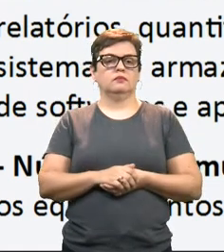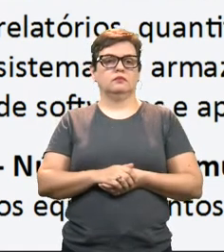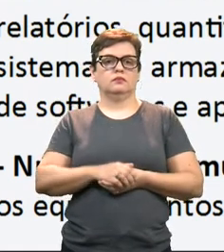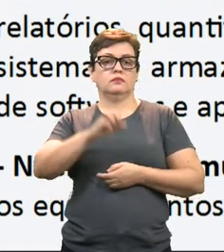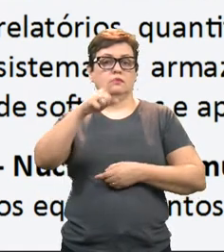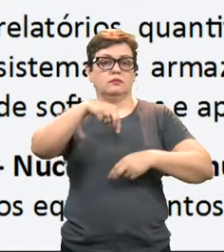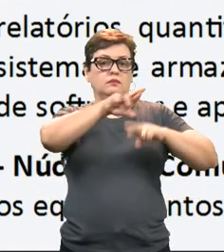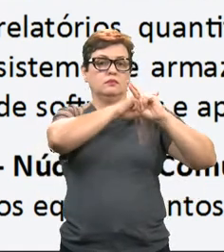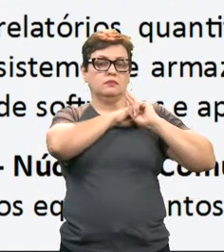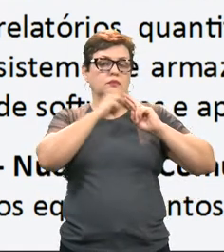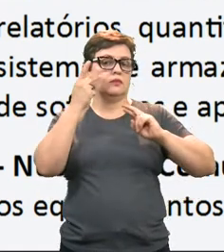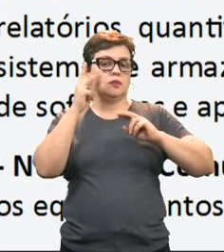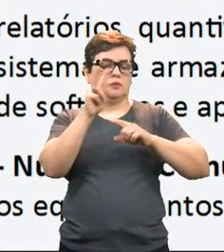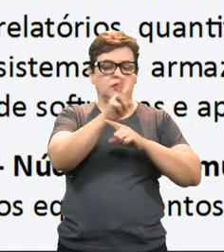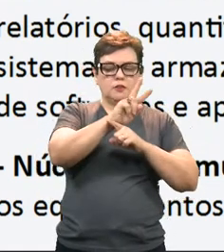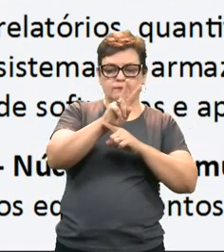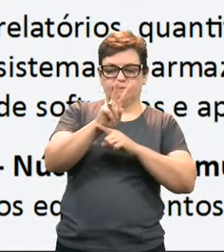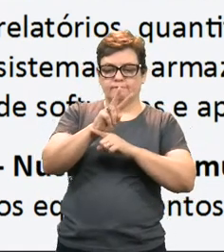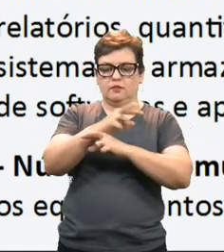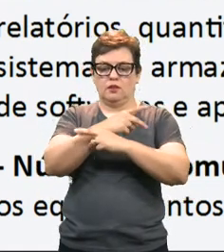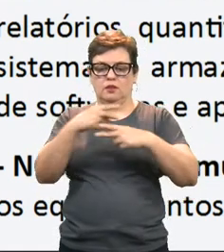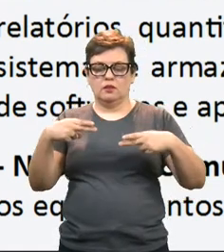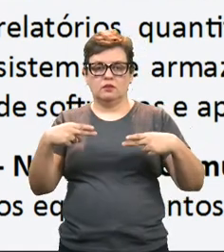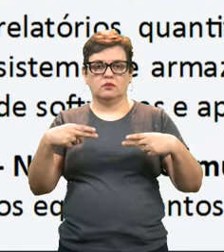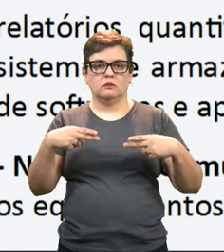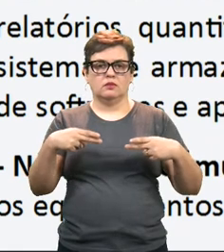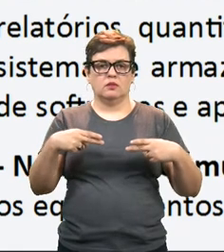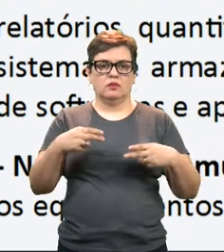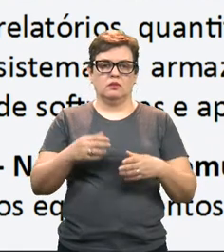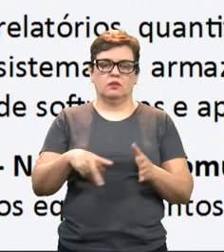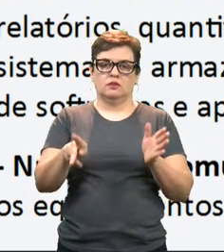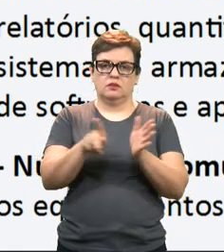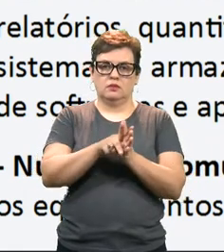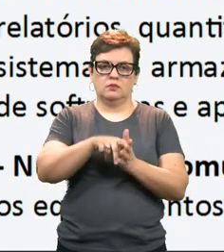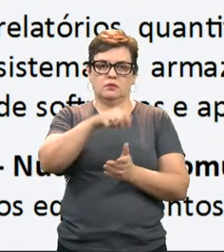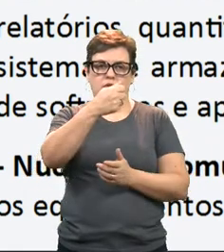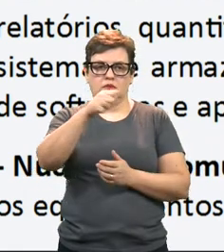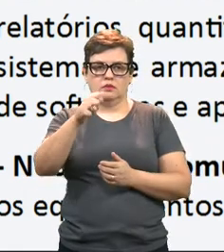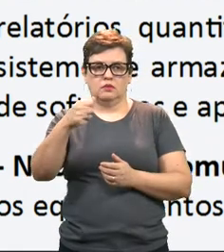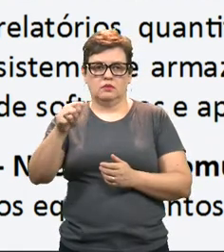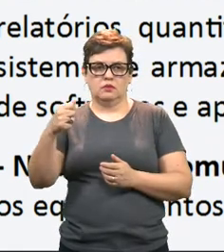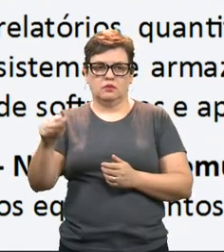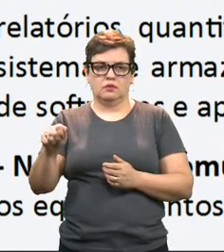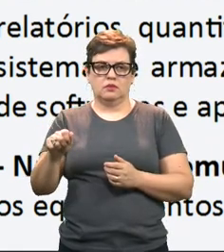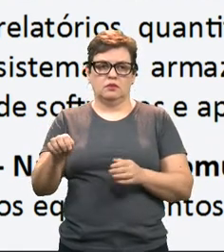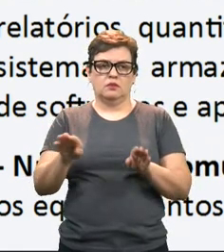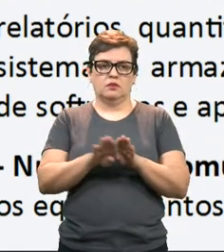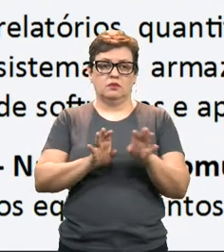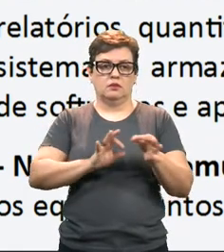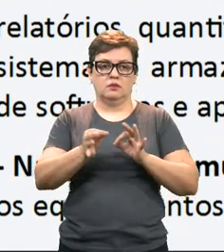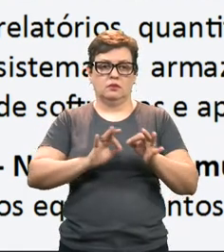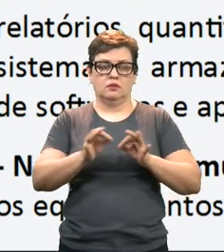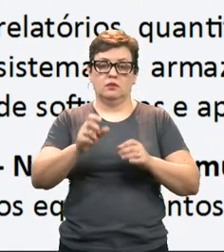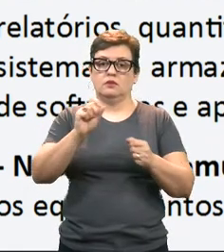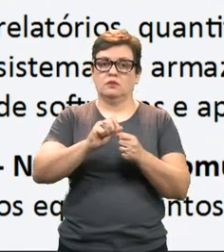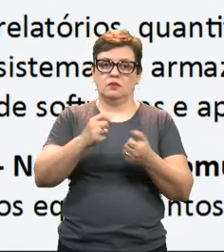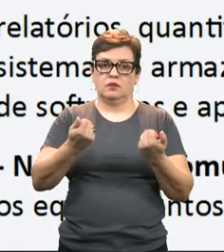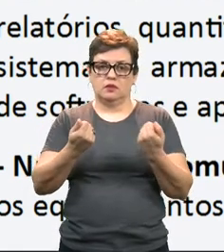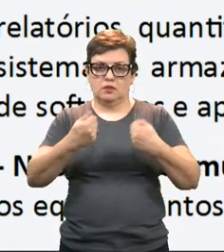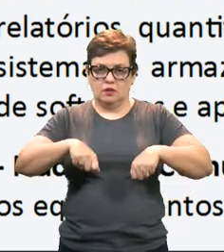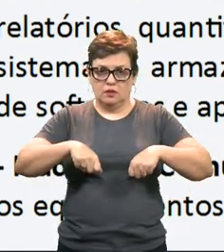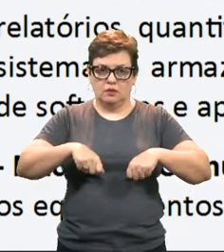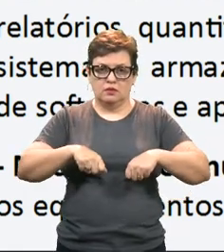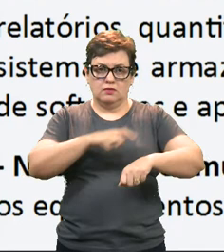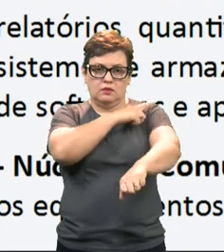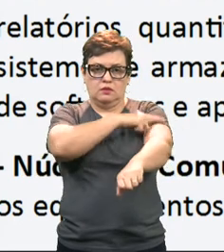responsável pela gestão dos recursos humanos e patrimoniais da associação. Ele planeja e executa